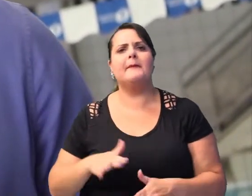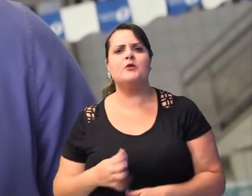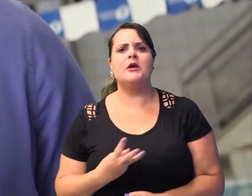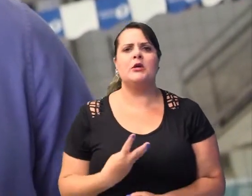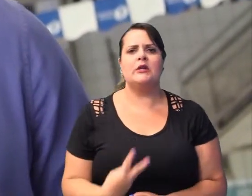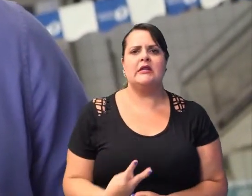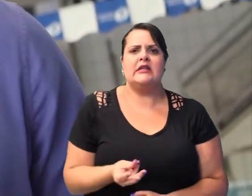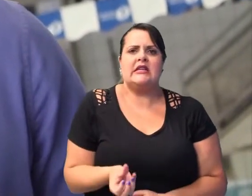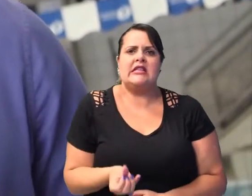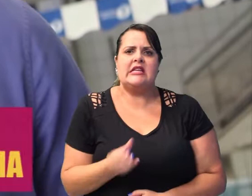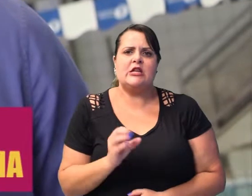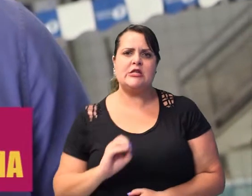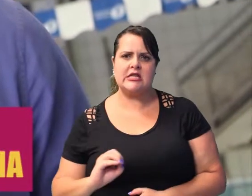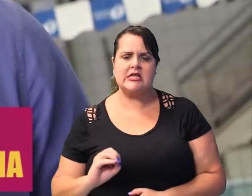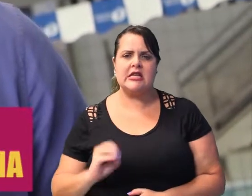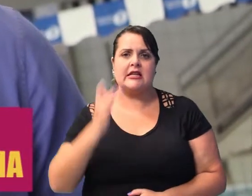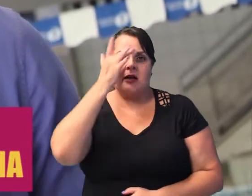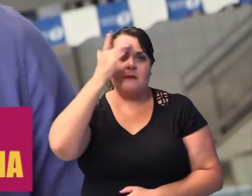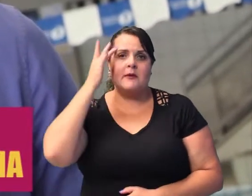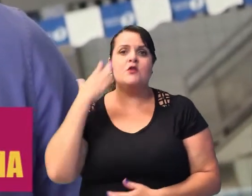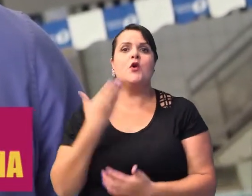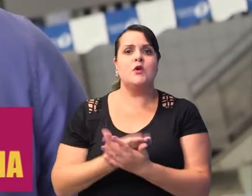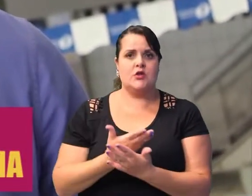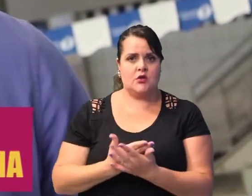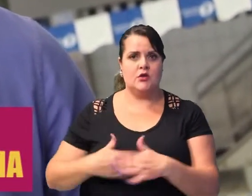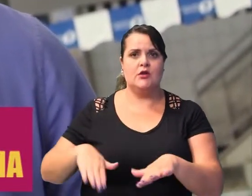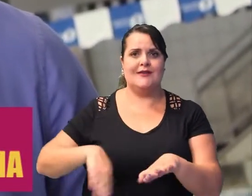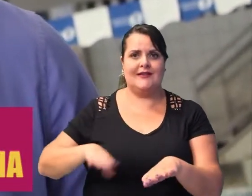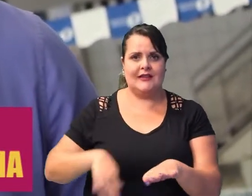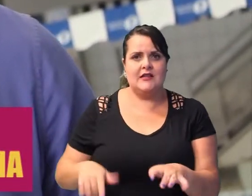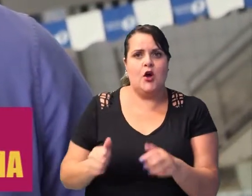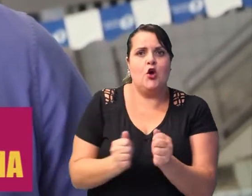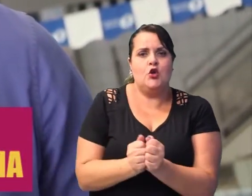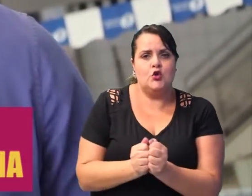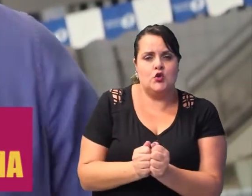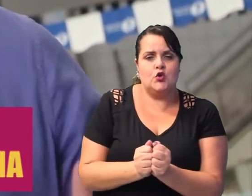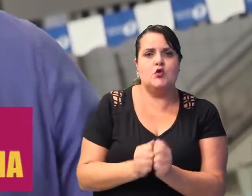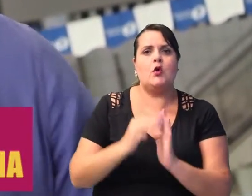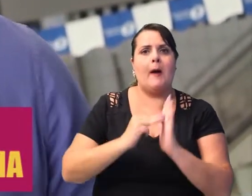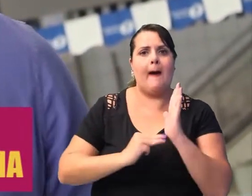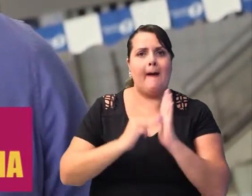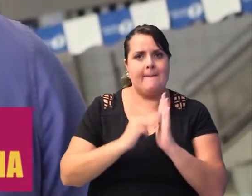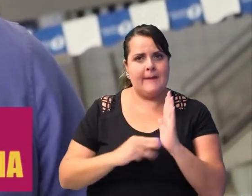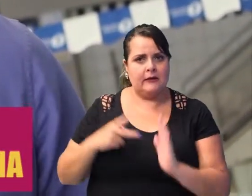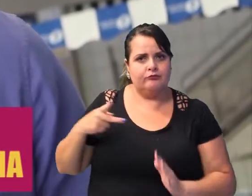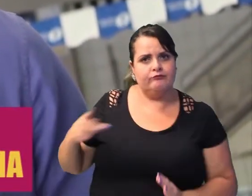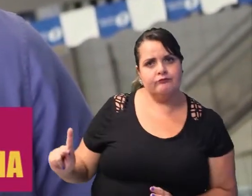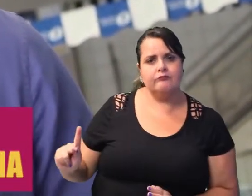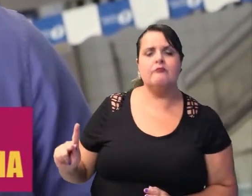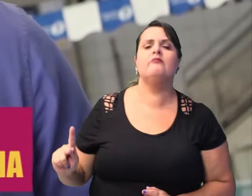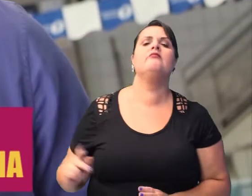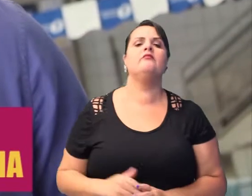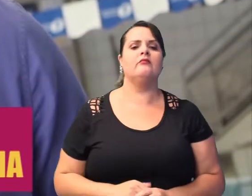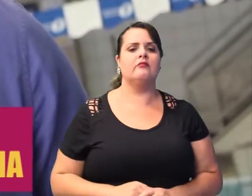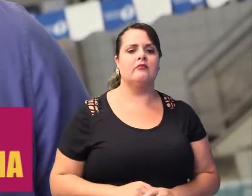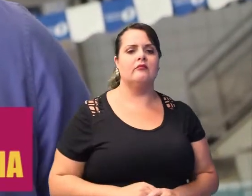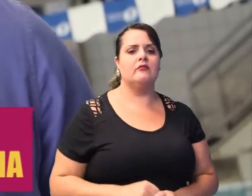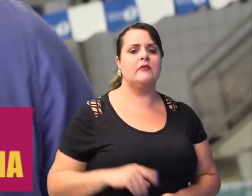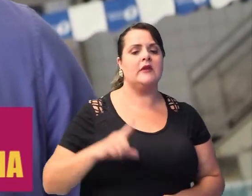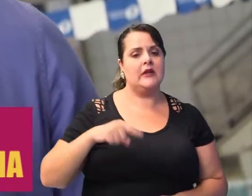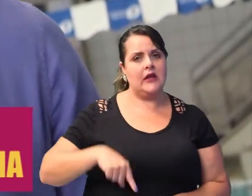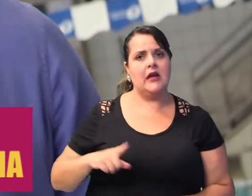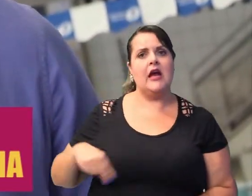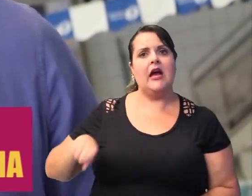clientes brasil afora com cerca de 120 a 140 mil alunos que estão inseridos dentro desse programa dentro desse trabalho que a gente faz